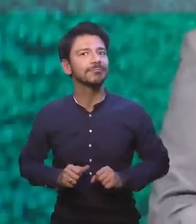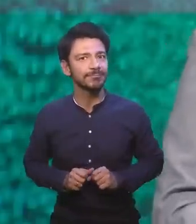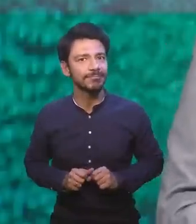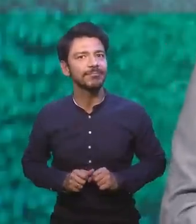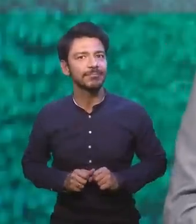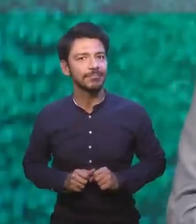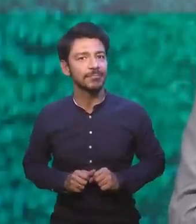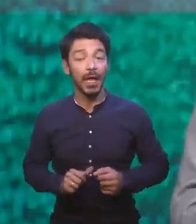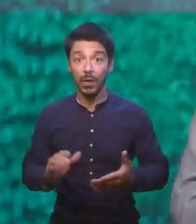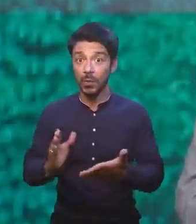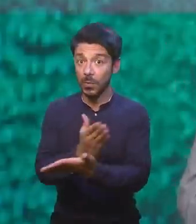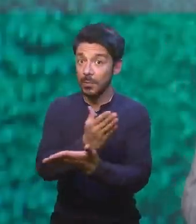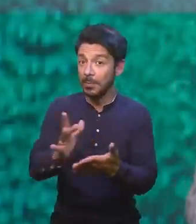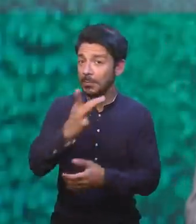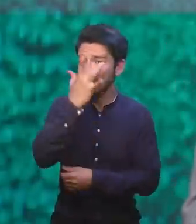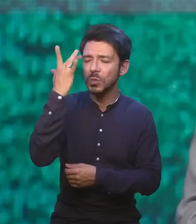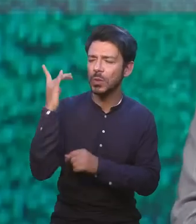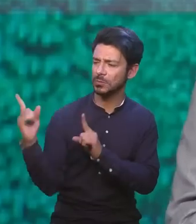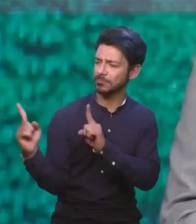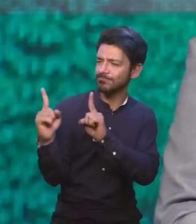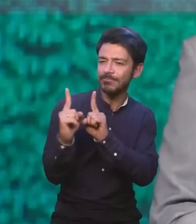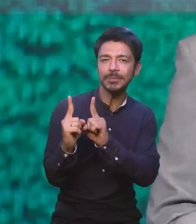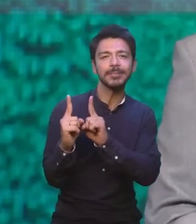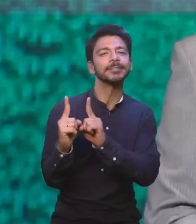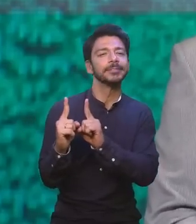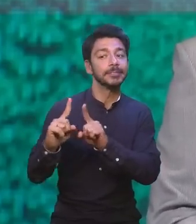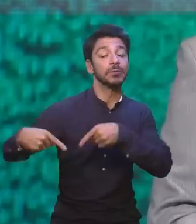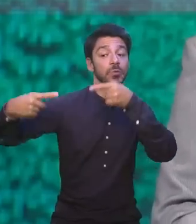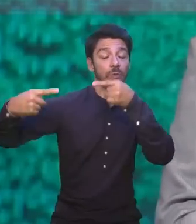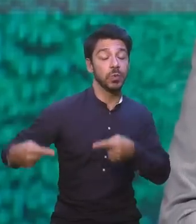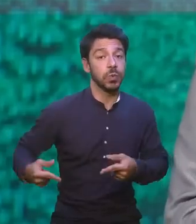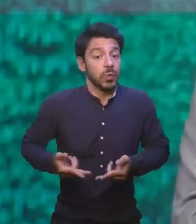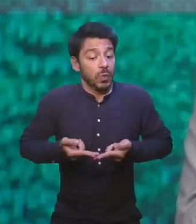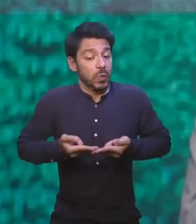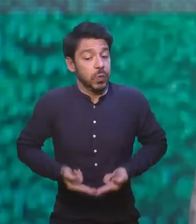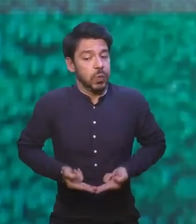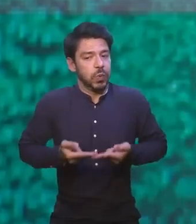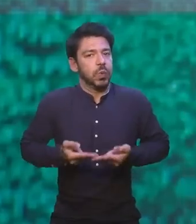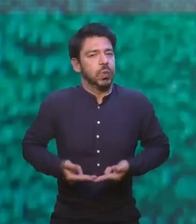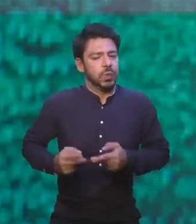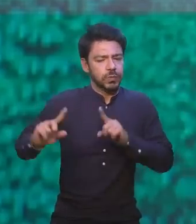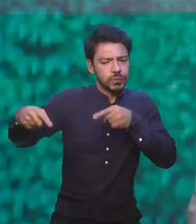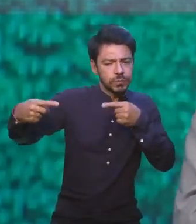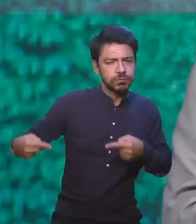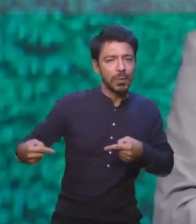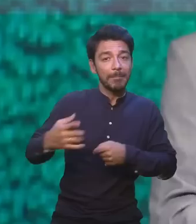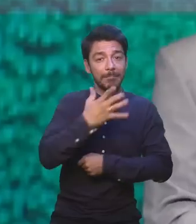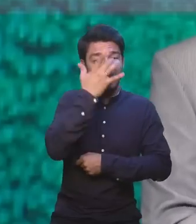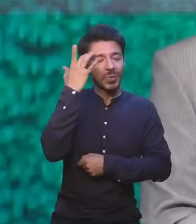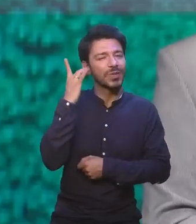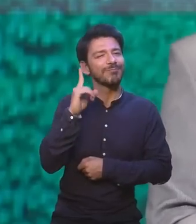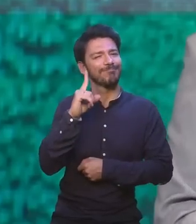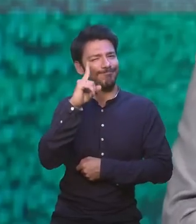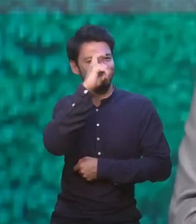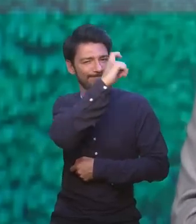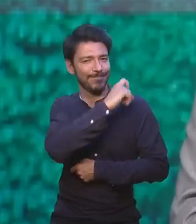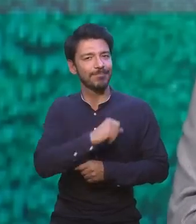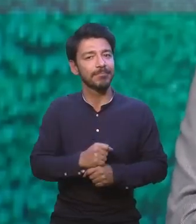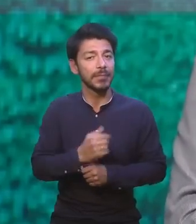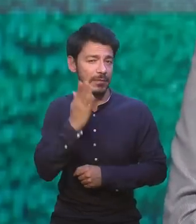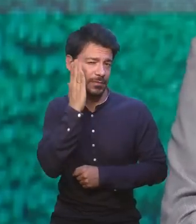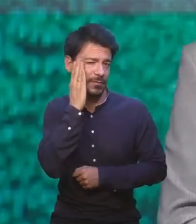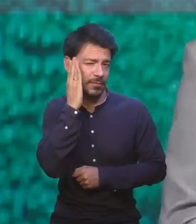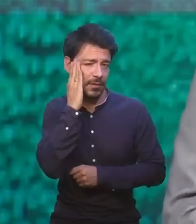que são desafios para nós, que estão no lar, estão no trabalho, e a gente convive, e são pessoas difíceis. Então, eu já sei que eu vou encontrar